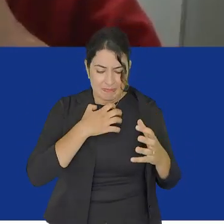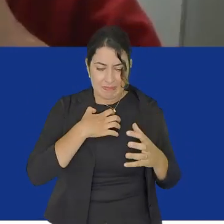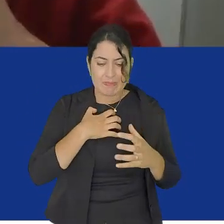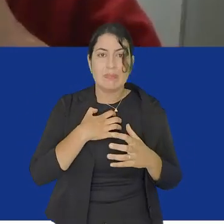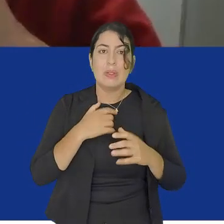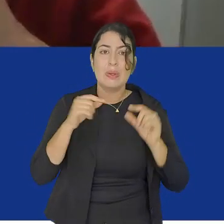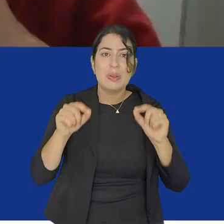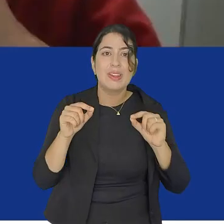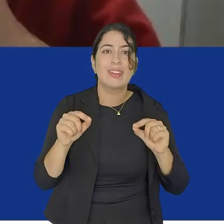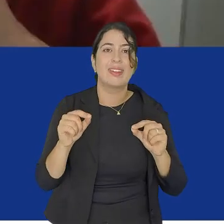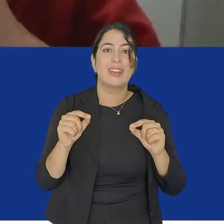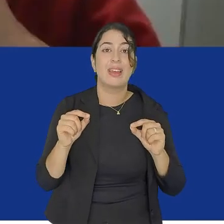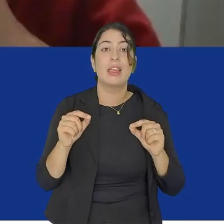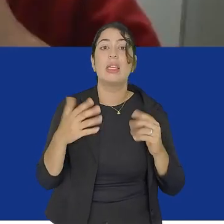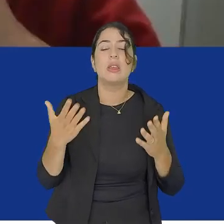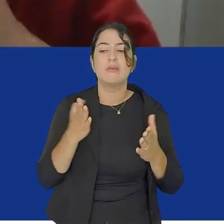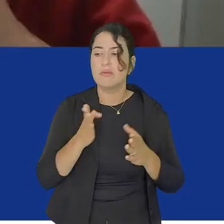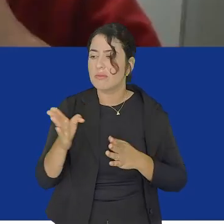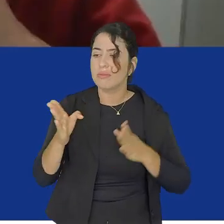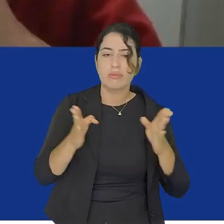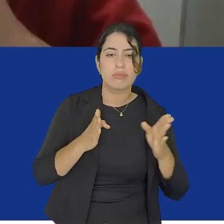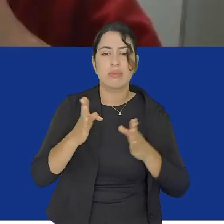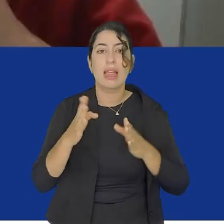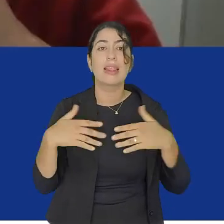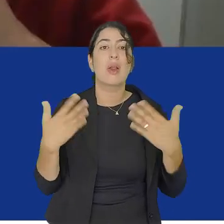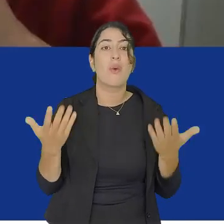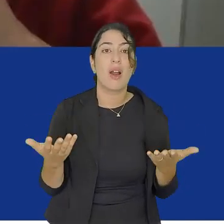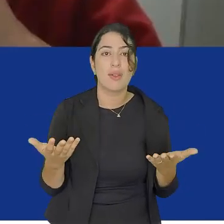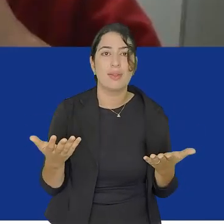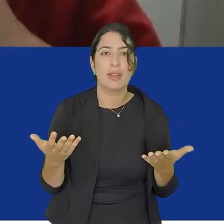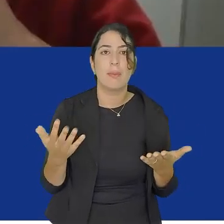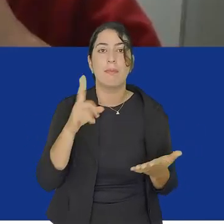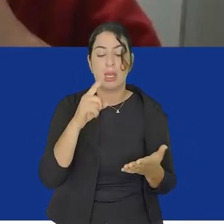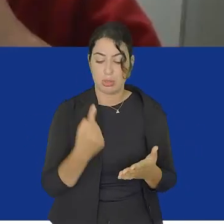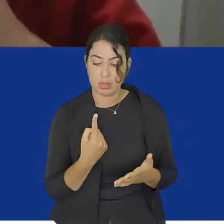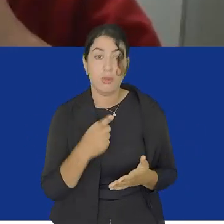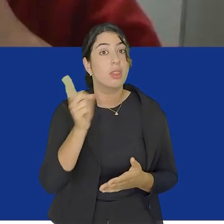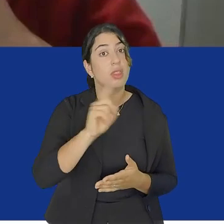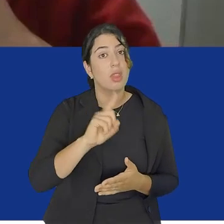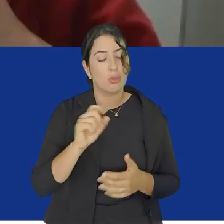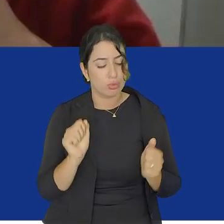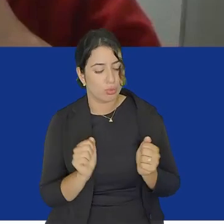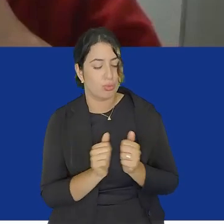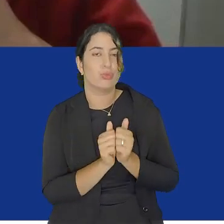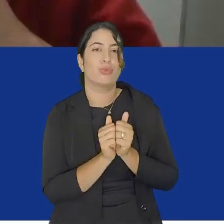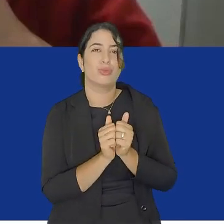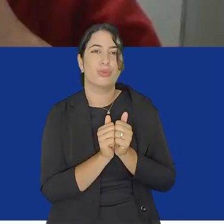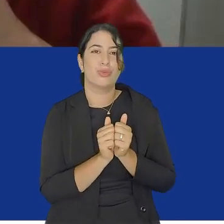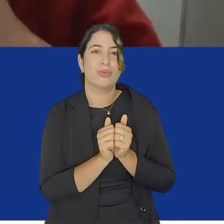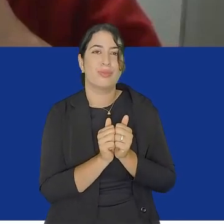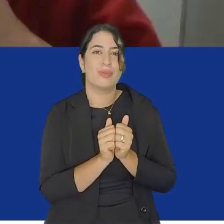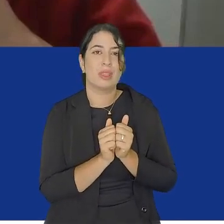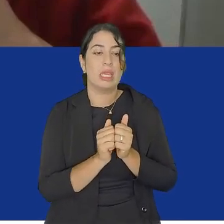caminhos possíveis existem ali a serem construídos, não sozinho, mas na presença e na companhia de alguém